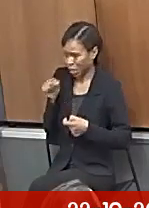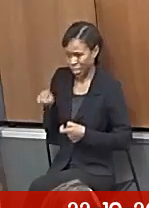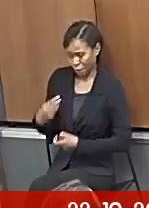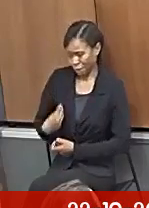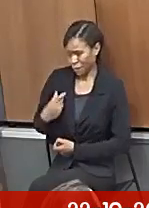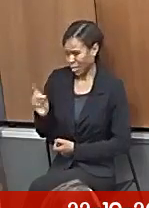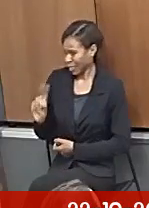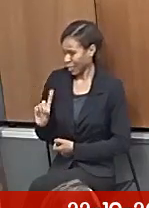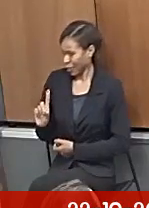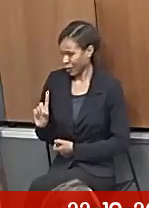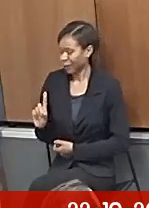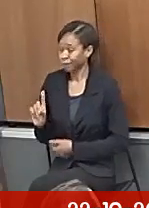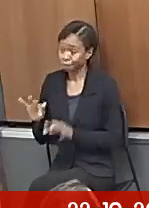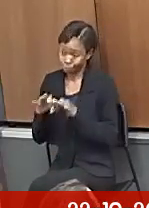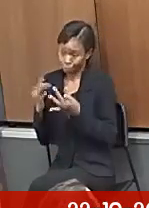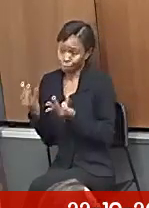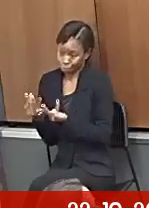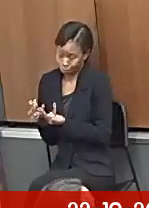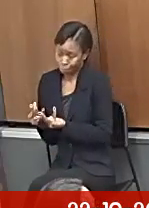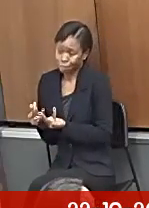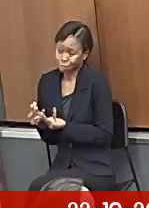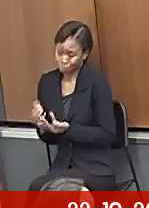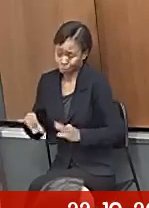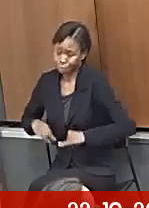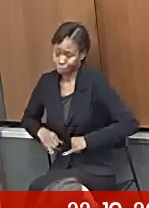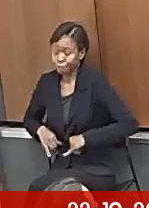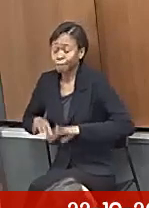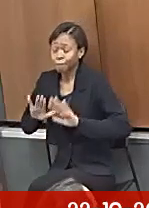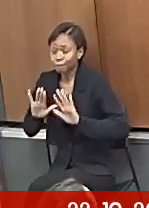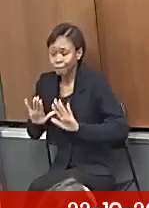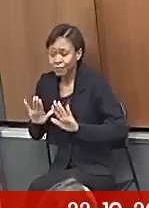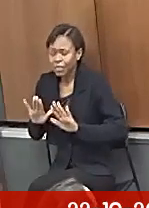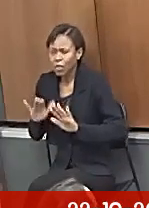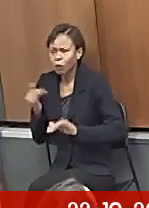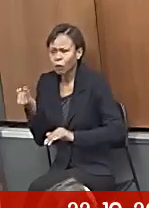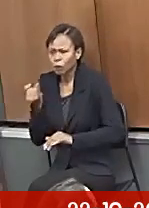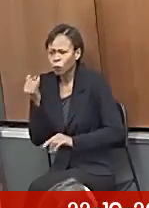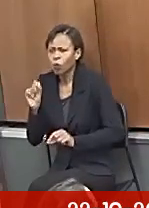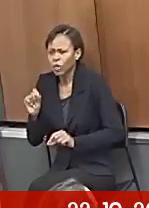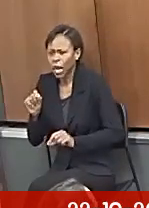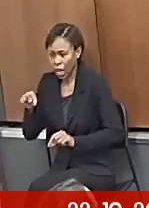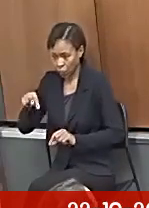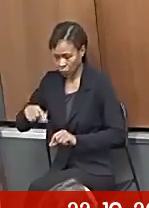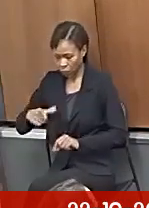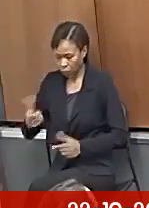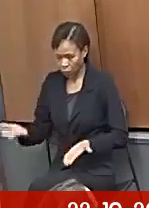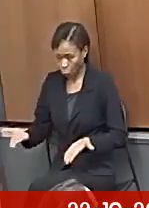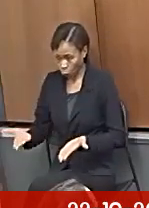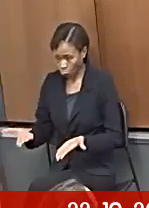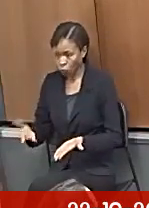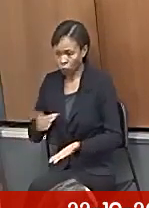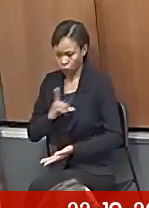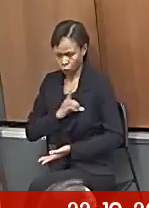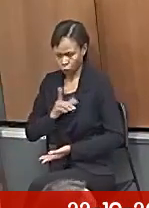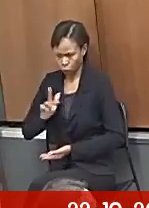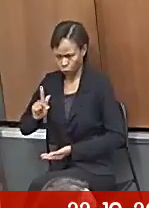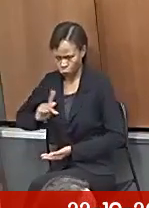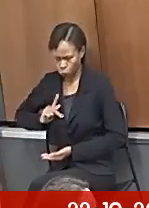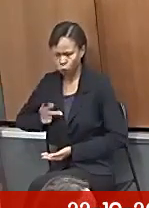vivenciou. E só o ponto mais importante disso tudo, aqui tem as autoridades, defensores públicos,